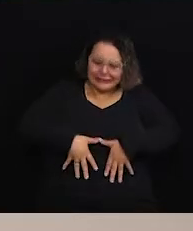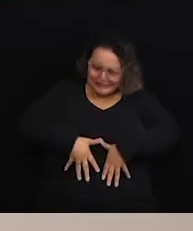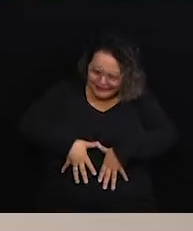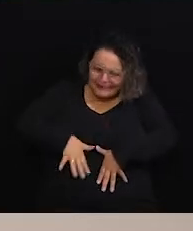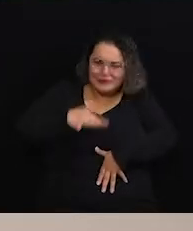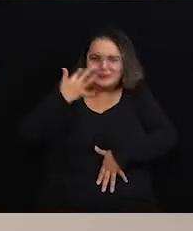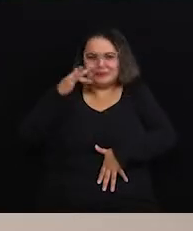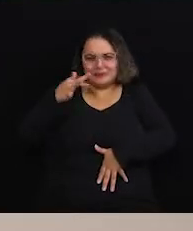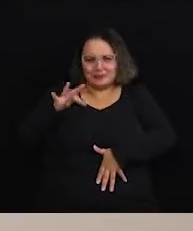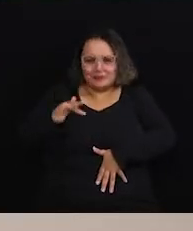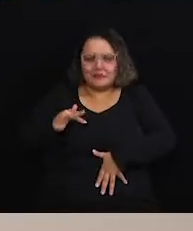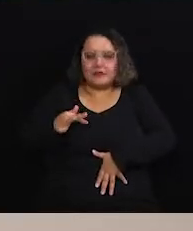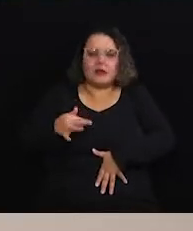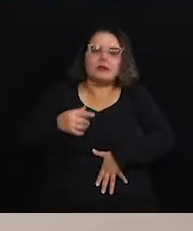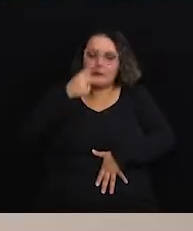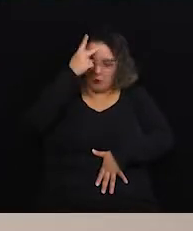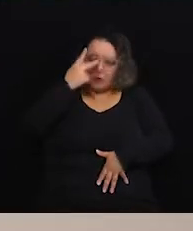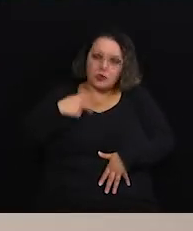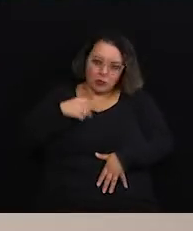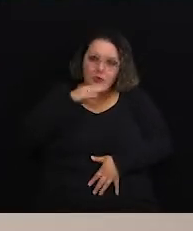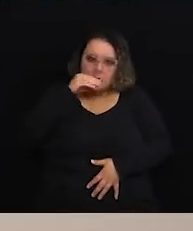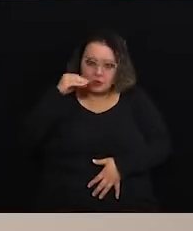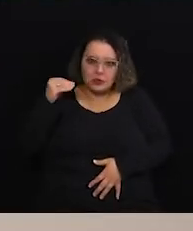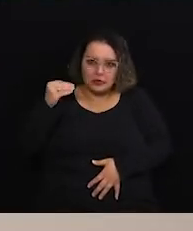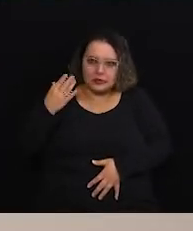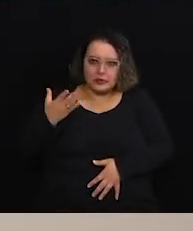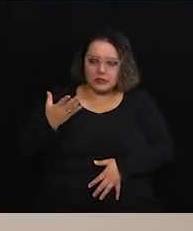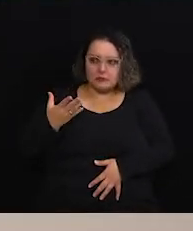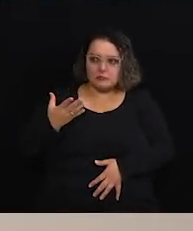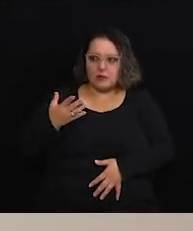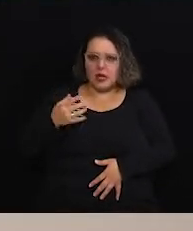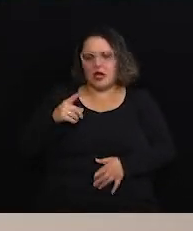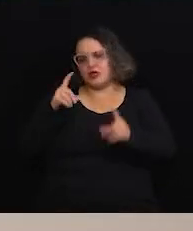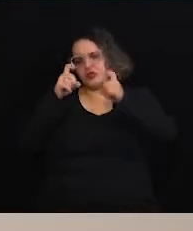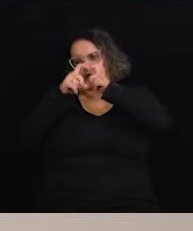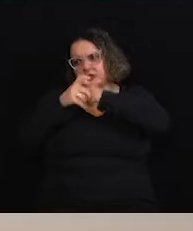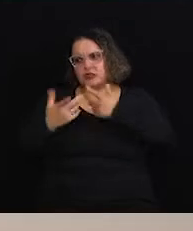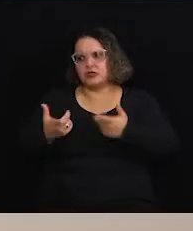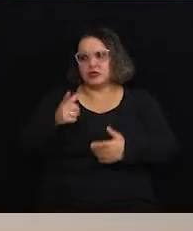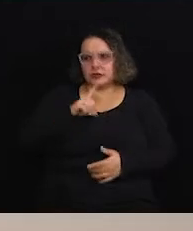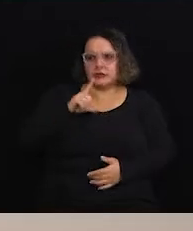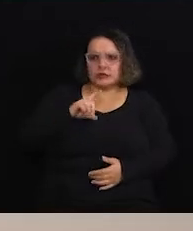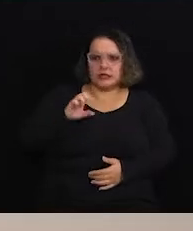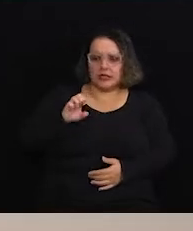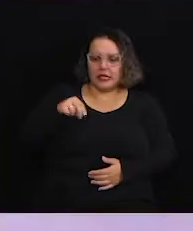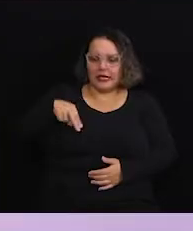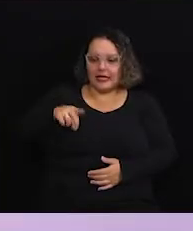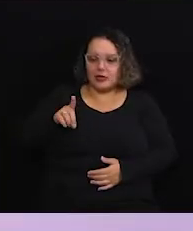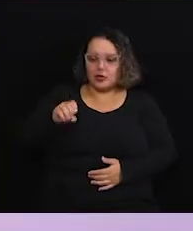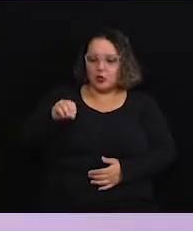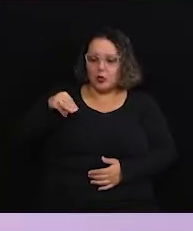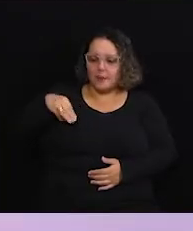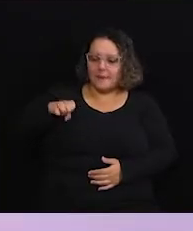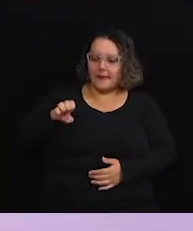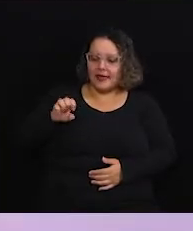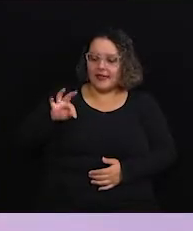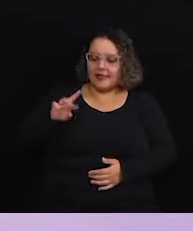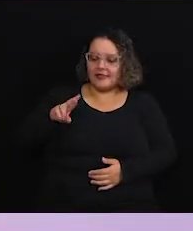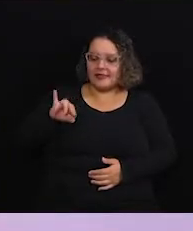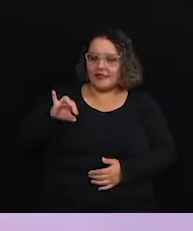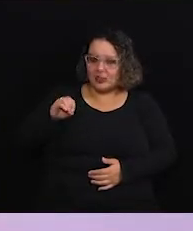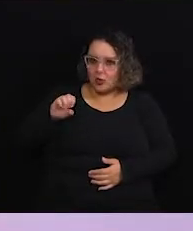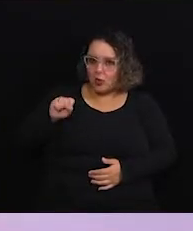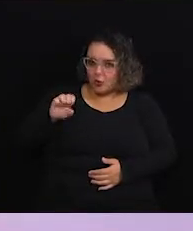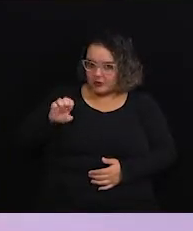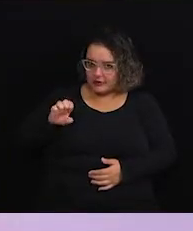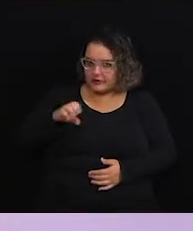cólica que a gente fala da própria adolescência mesmo. Tá? É muito raro ter casos de endometriose em adolescente. A cólica,